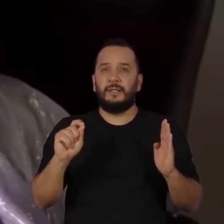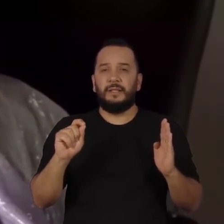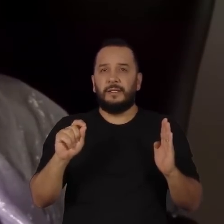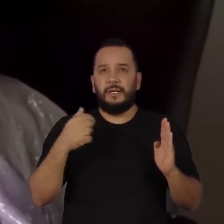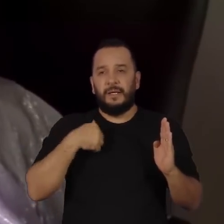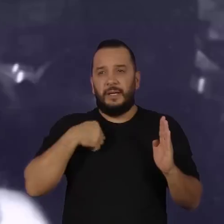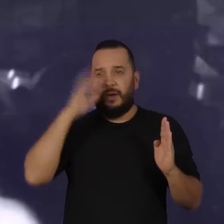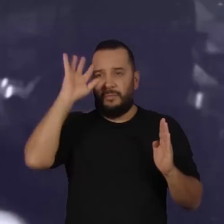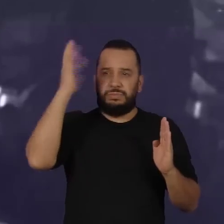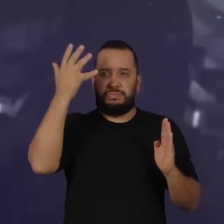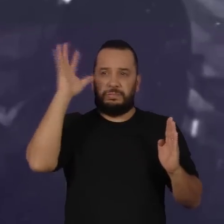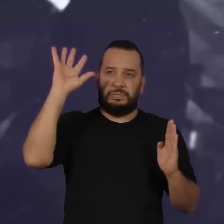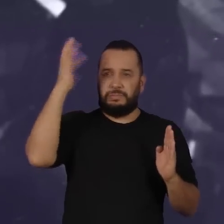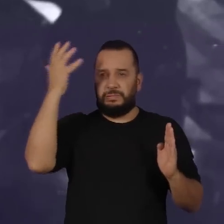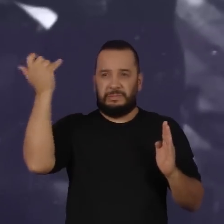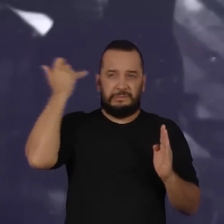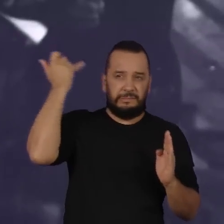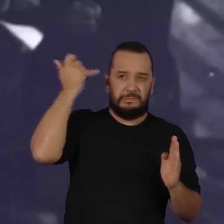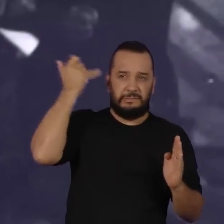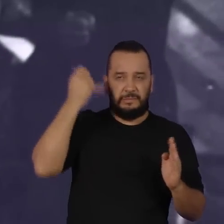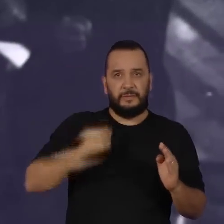esquizofrenia que eu vivi.